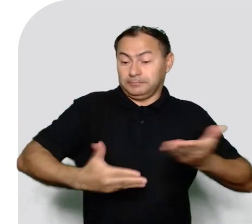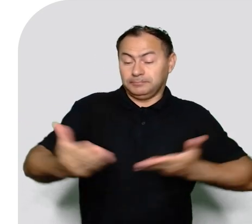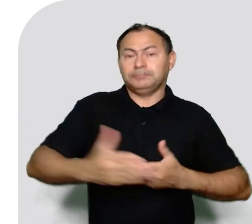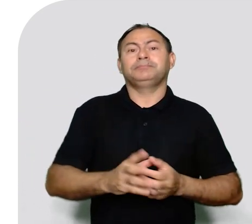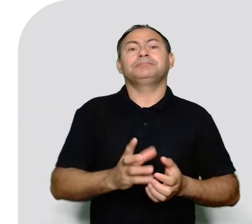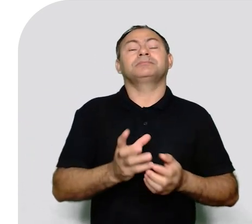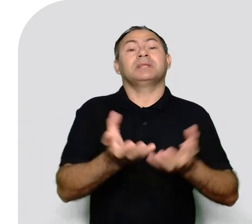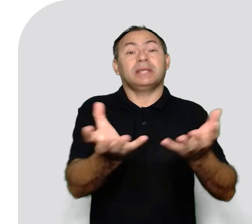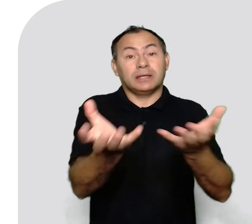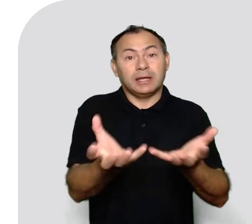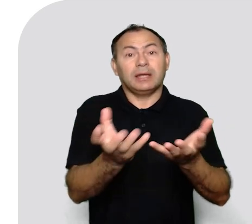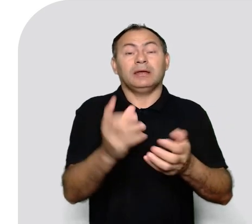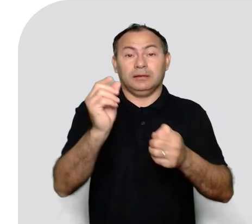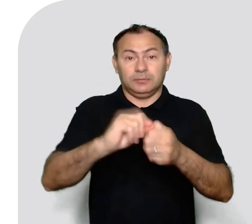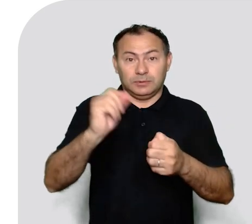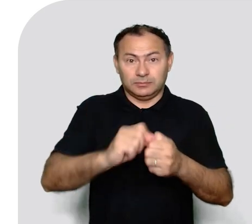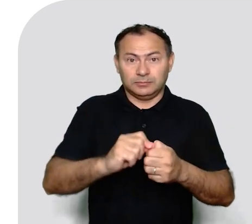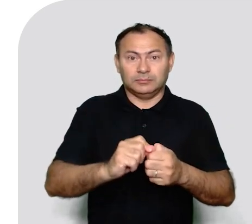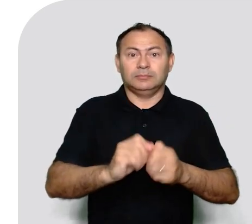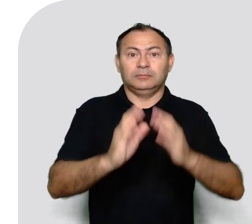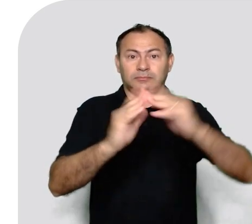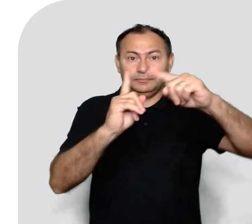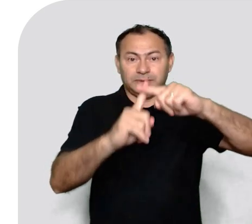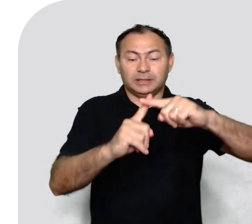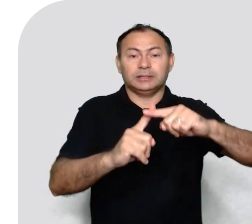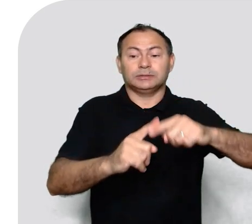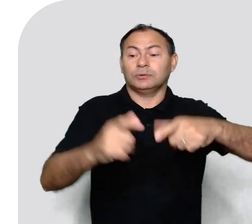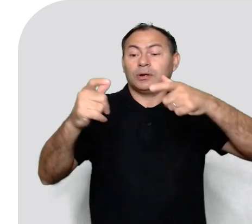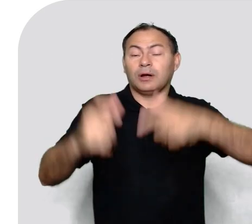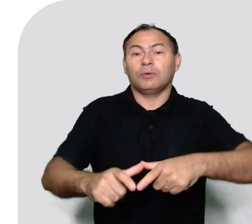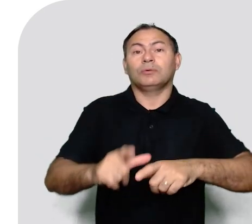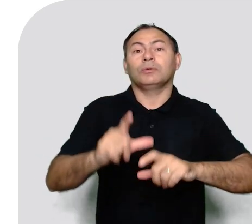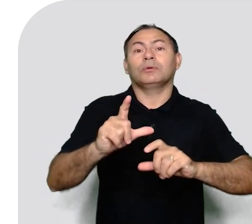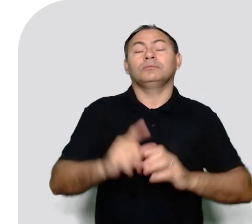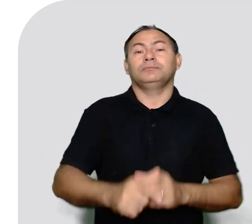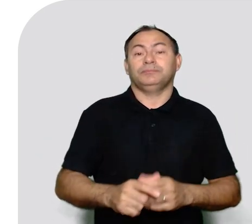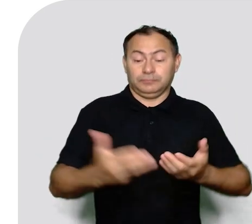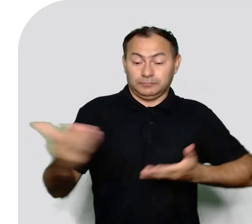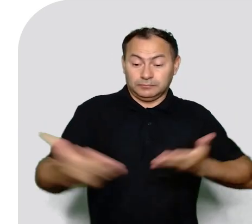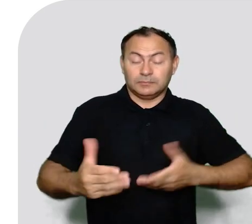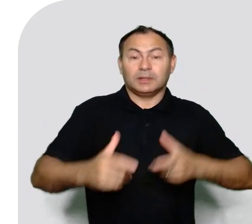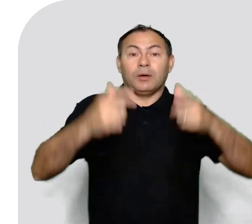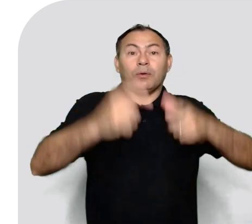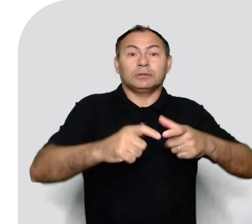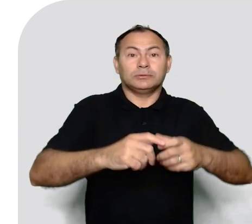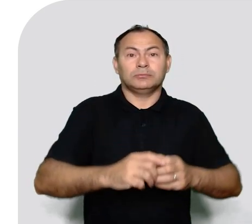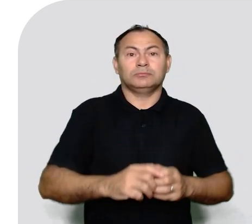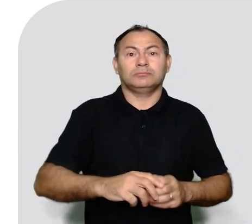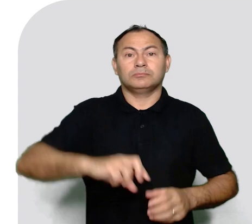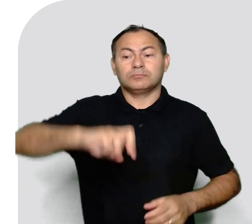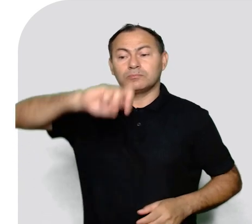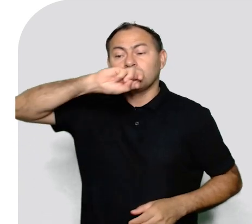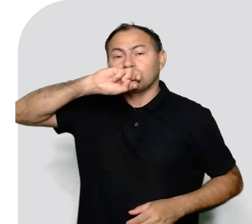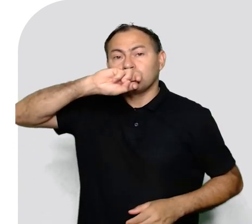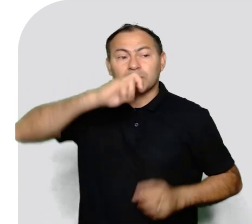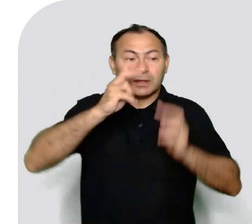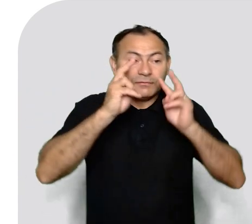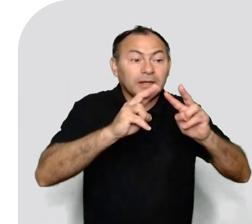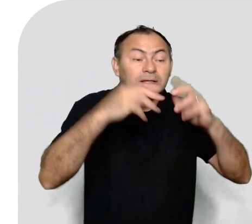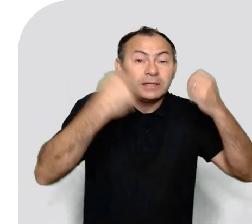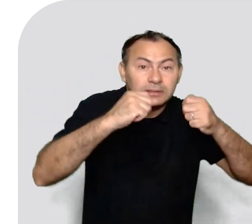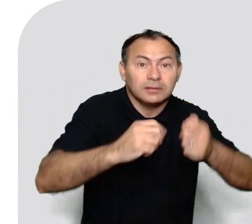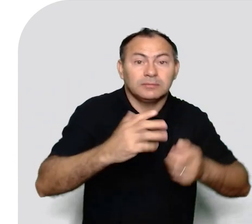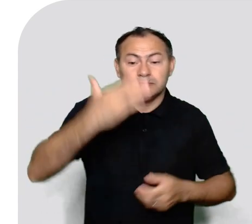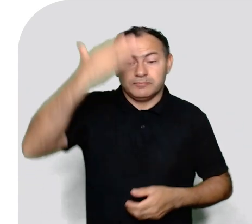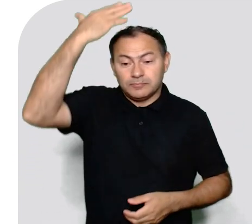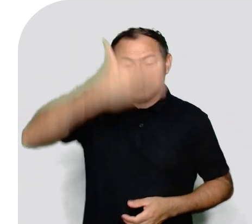serviço que se pretende prestar à igreja local e ao serviço de onde o bispo considera